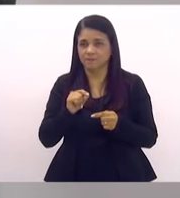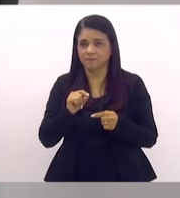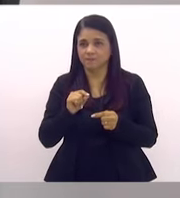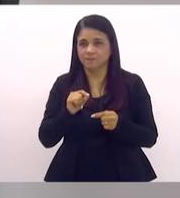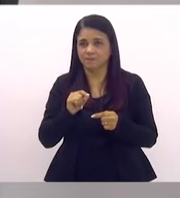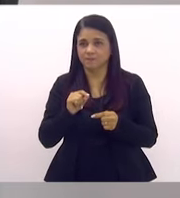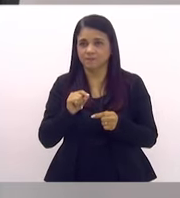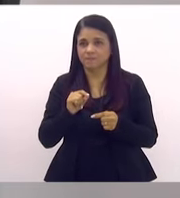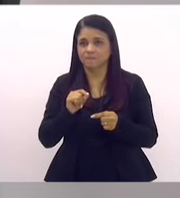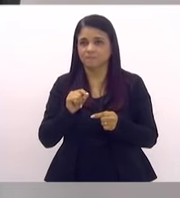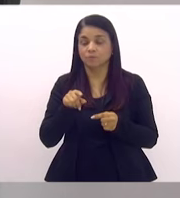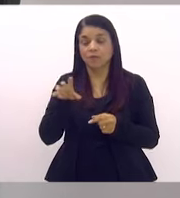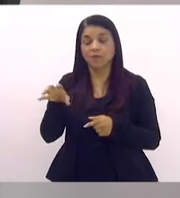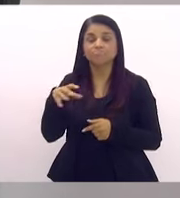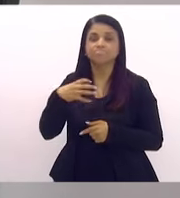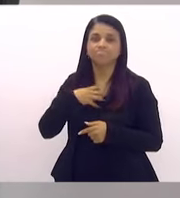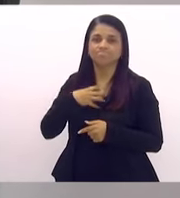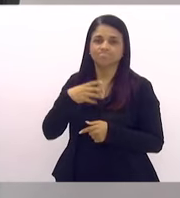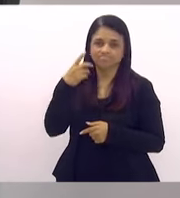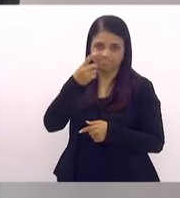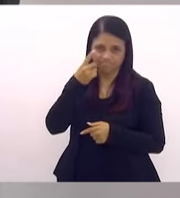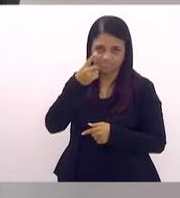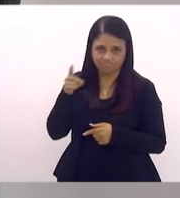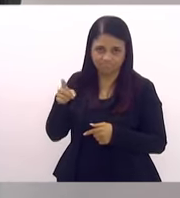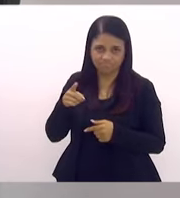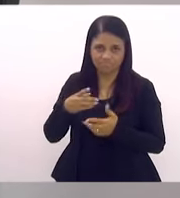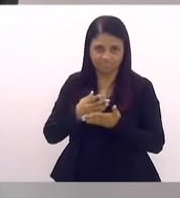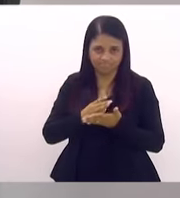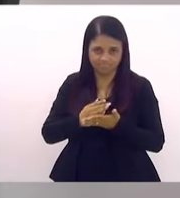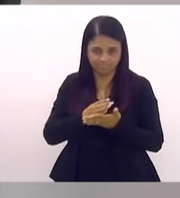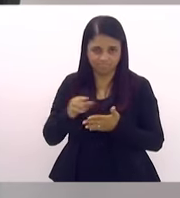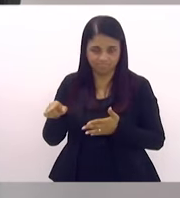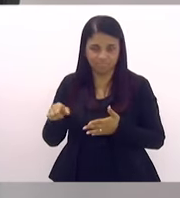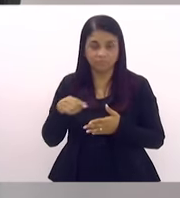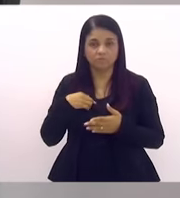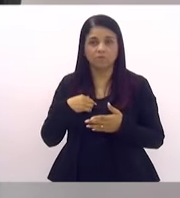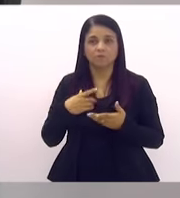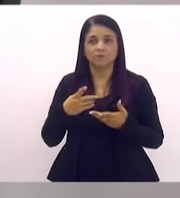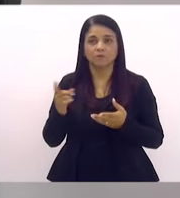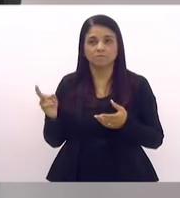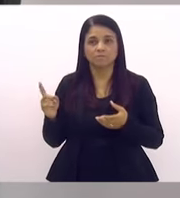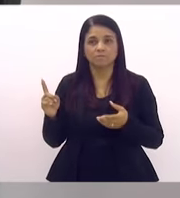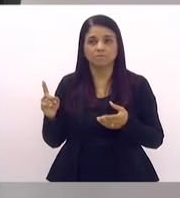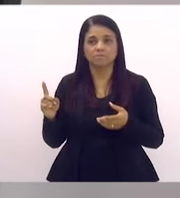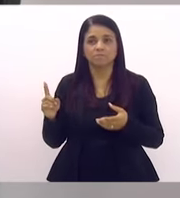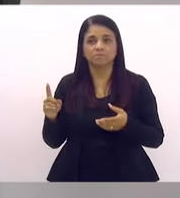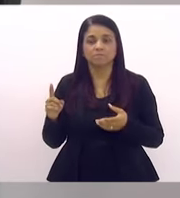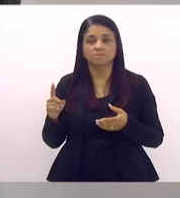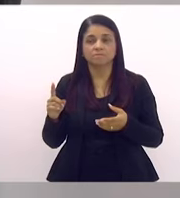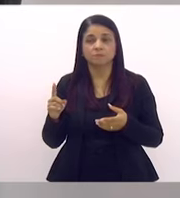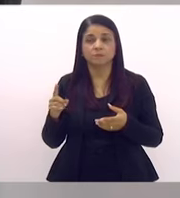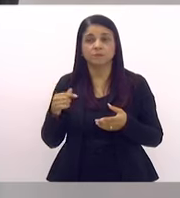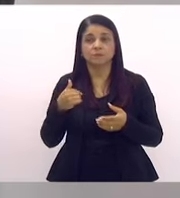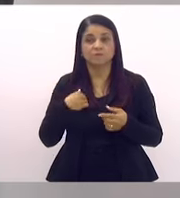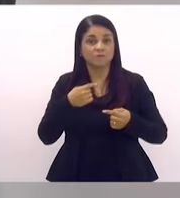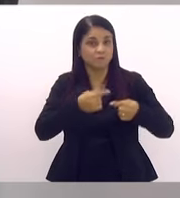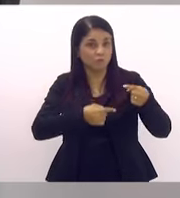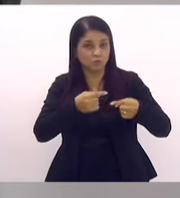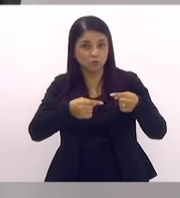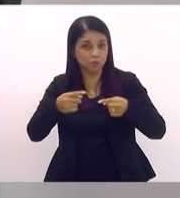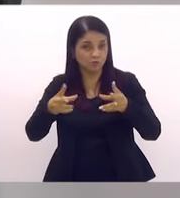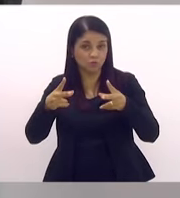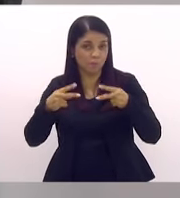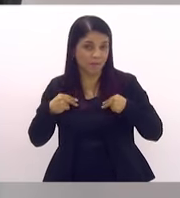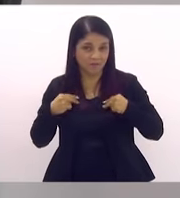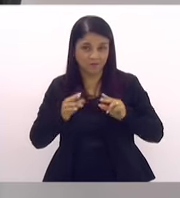da inquietação dela em referente ao município, que eu tenderia até me filiar a essa inquietação, de fato. Unidade de conservação, que é... Que, de fato, vai ser uma discussão de mérito.